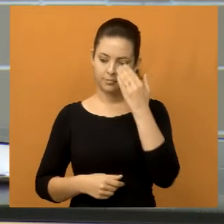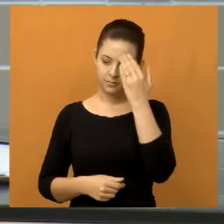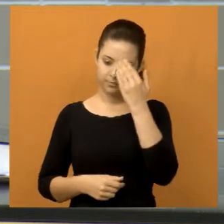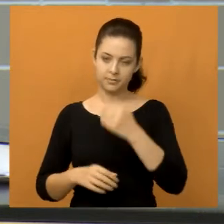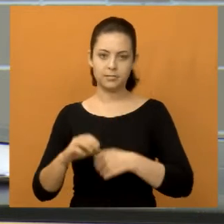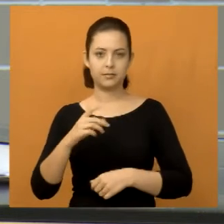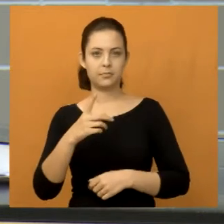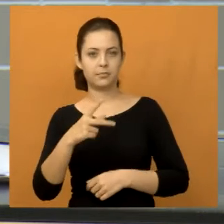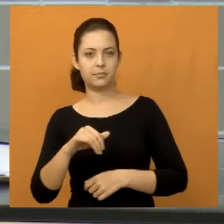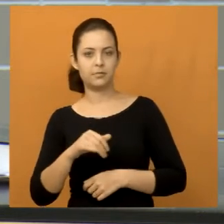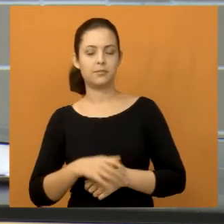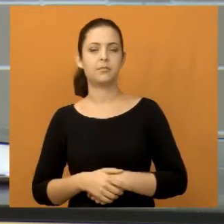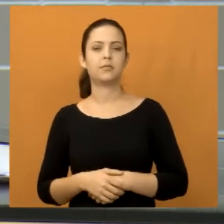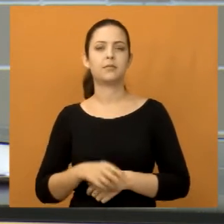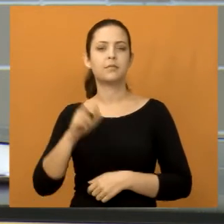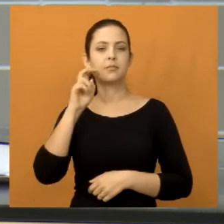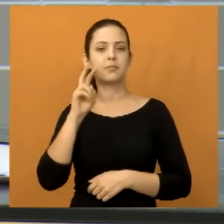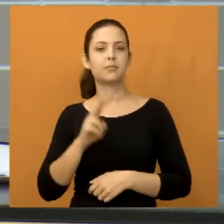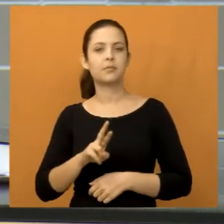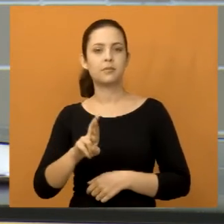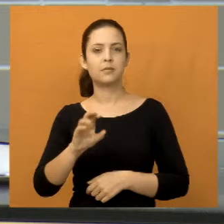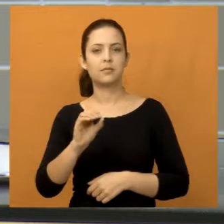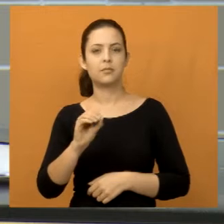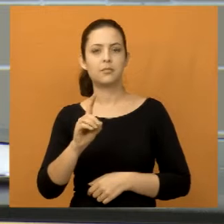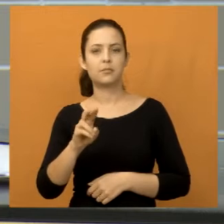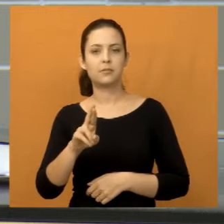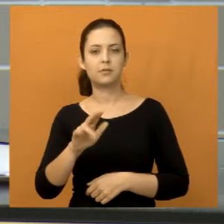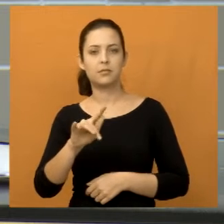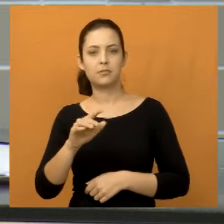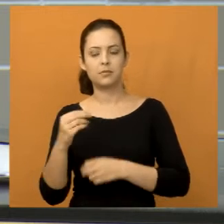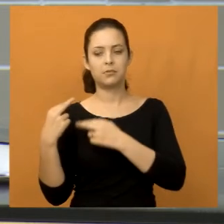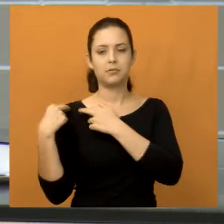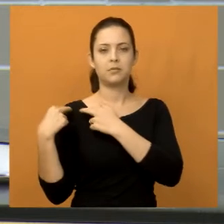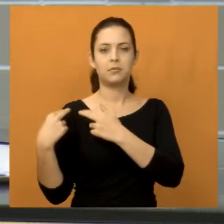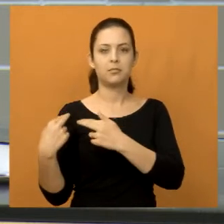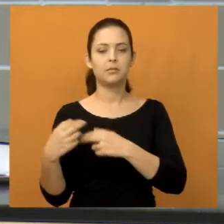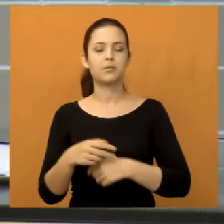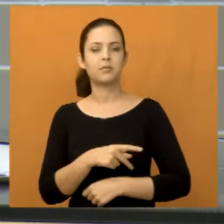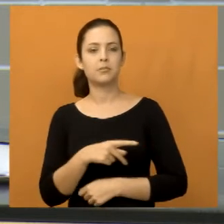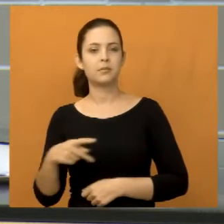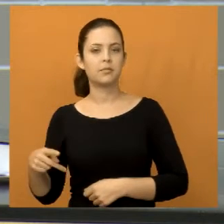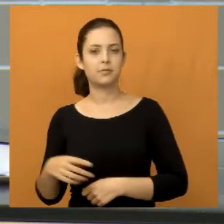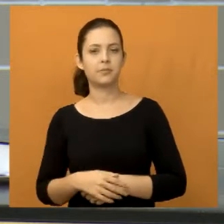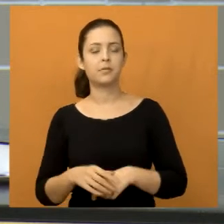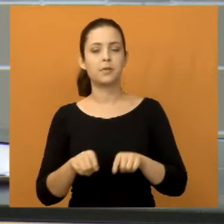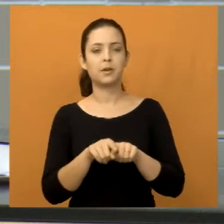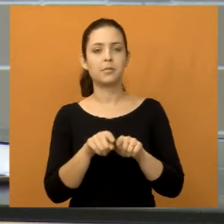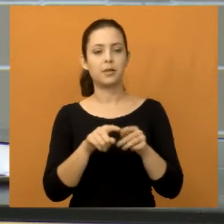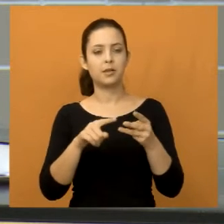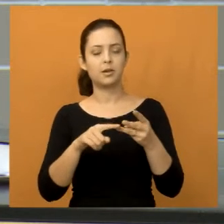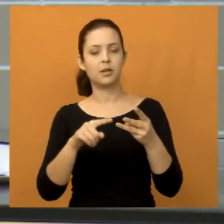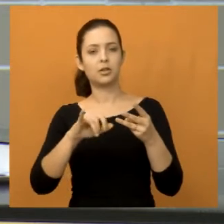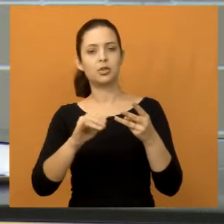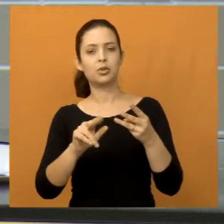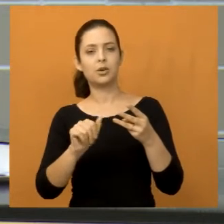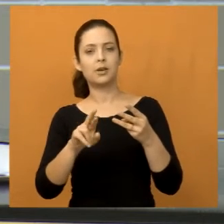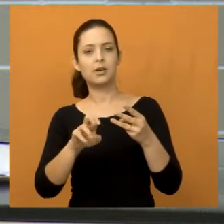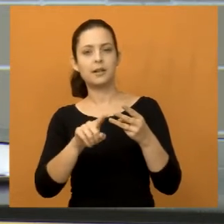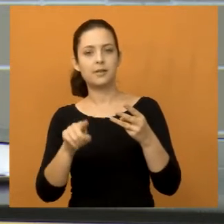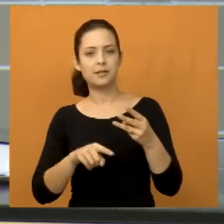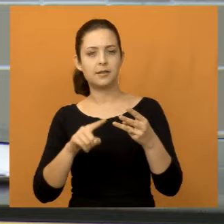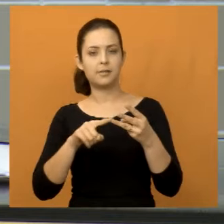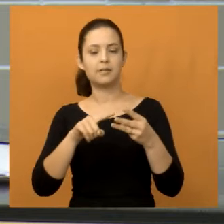CPI, vereador Dr. Rodrigo Salomão, e o vereador Juarez Araújo, membro